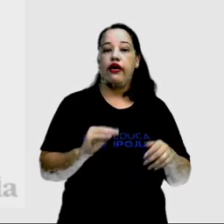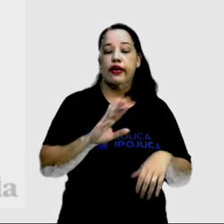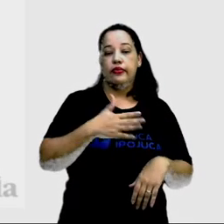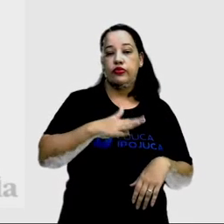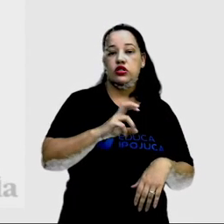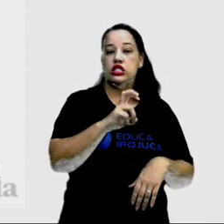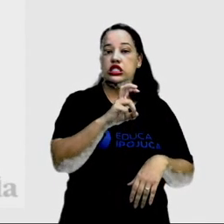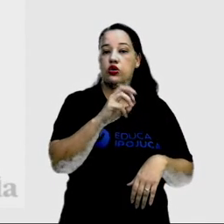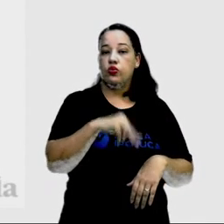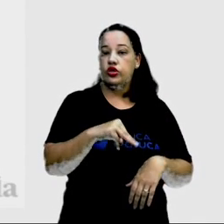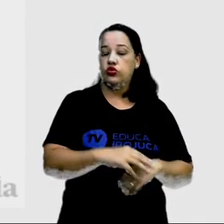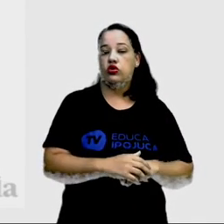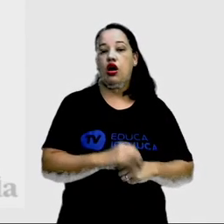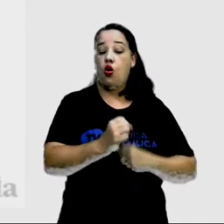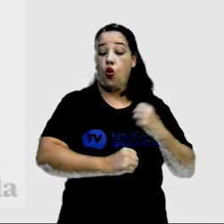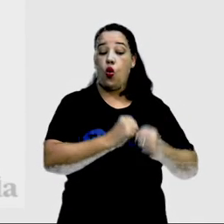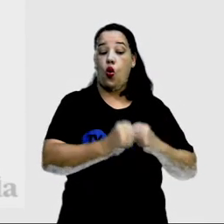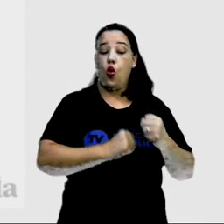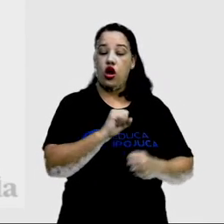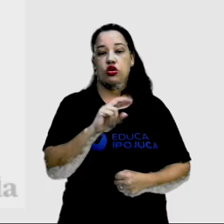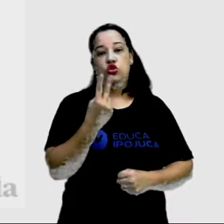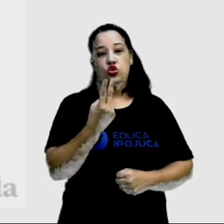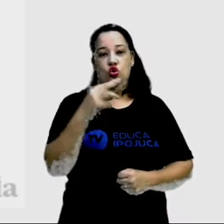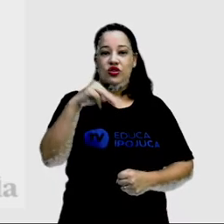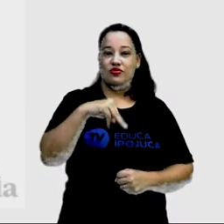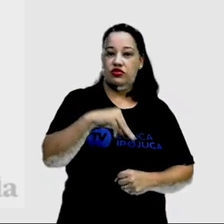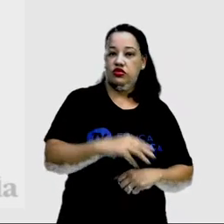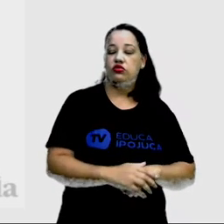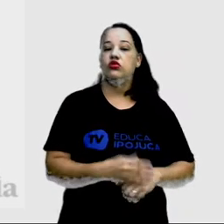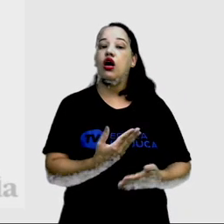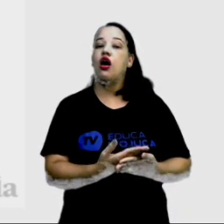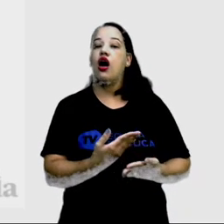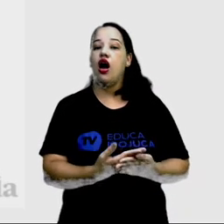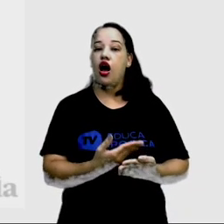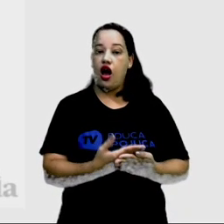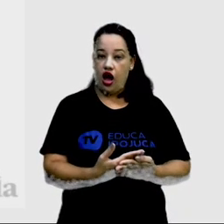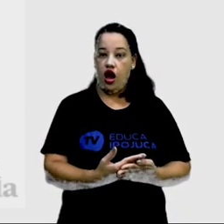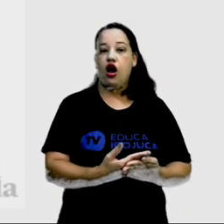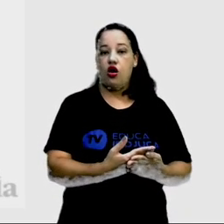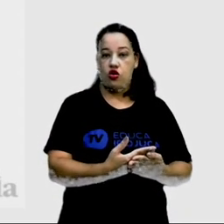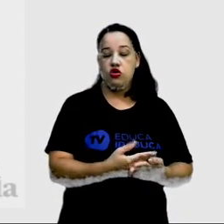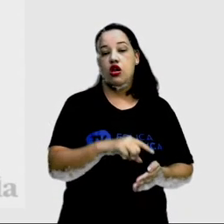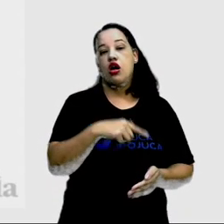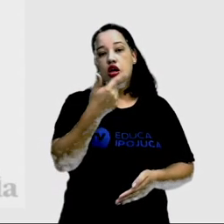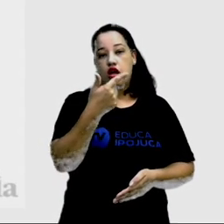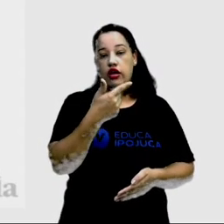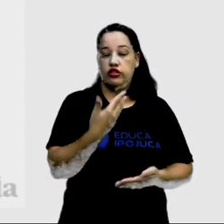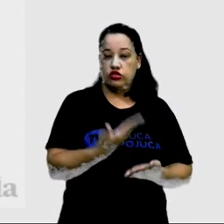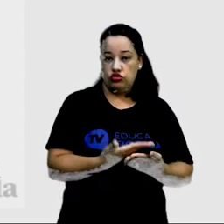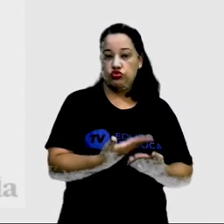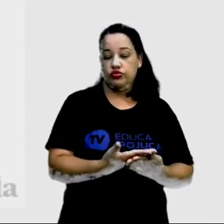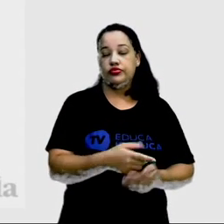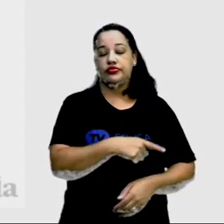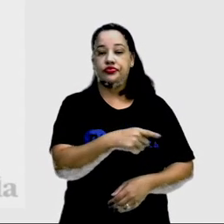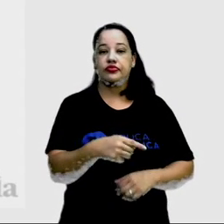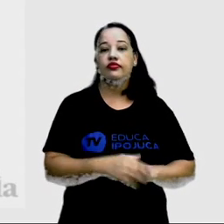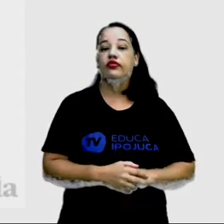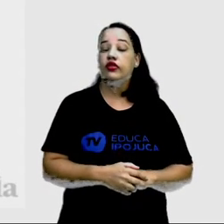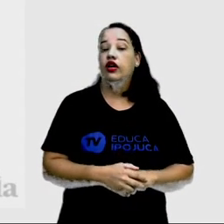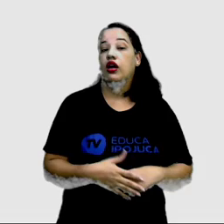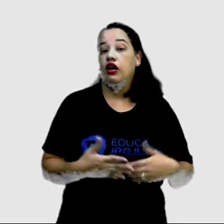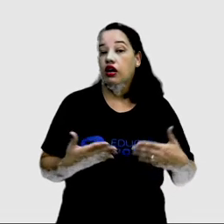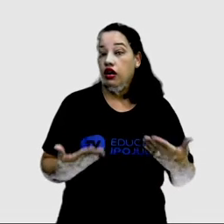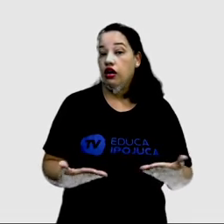Ela correu e chegou em 2 minutos na aula do reforço escolar. Foi até às 14 horas e 15